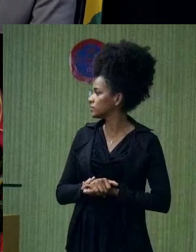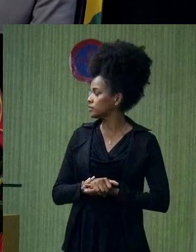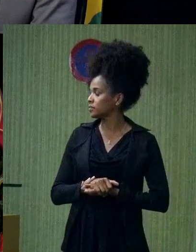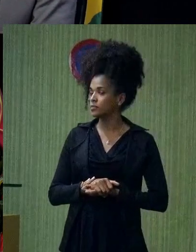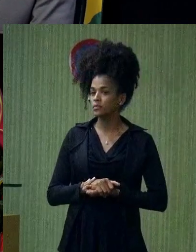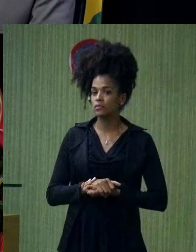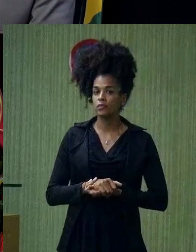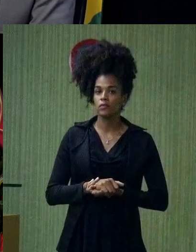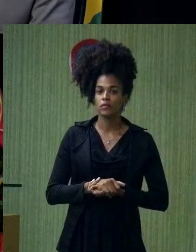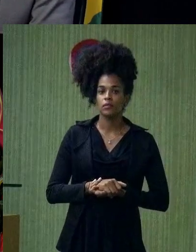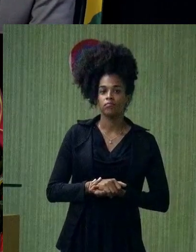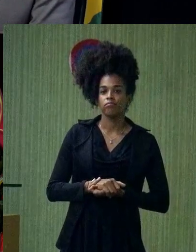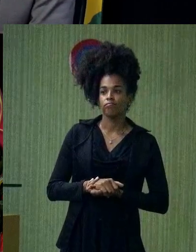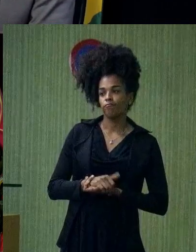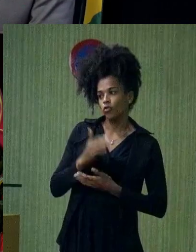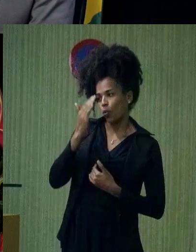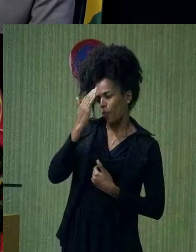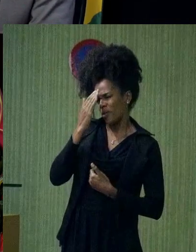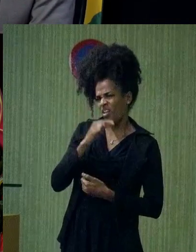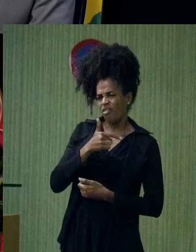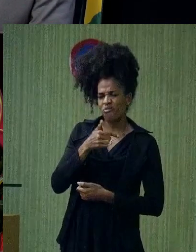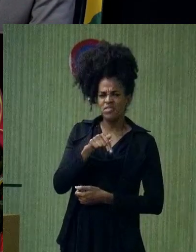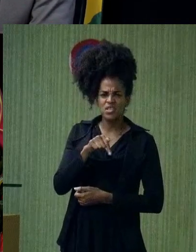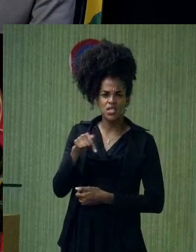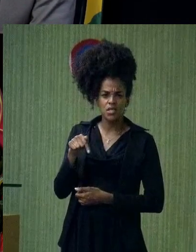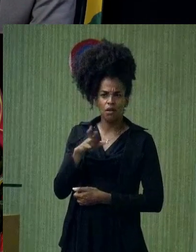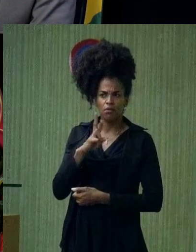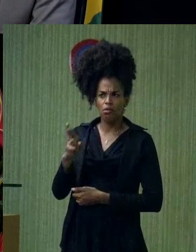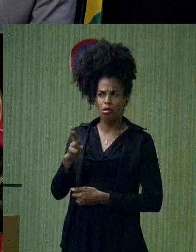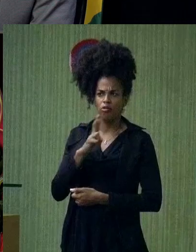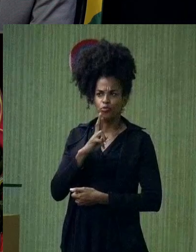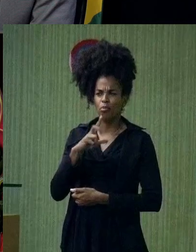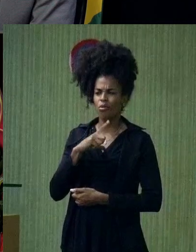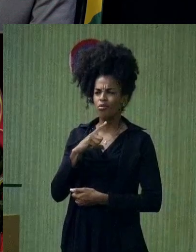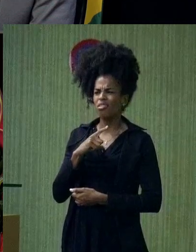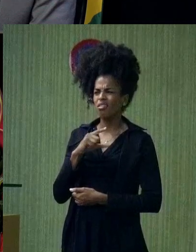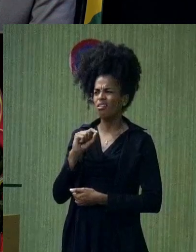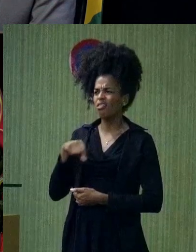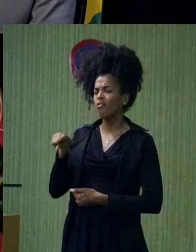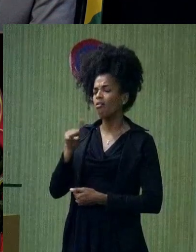muito bem 27 respostas eu acho que todos já tem mais alguém